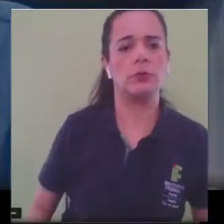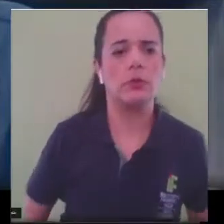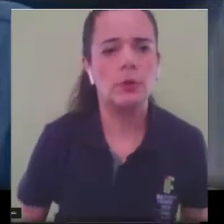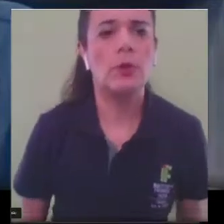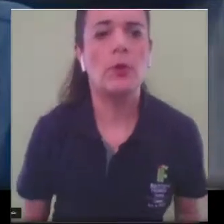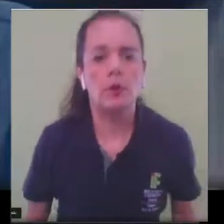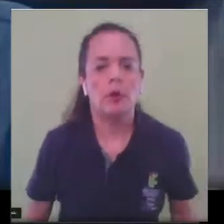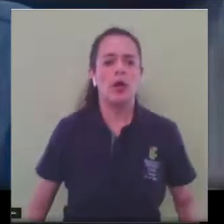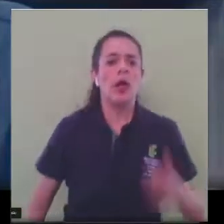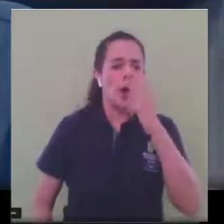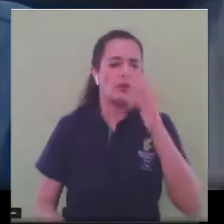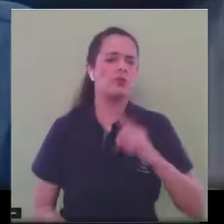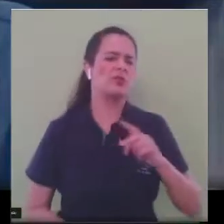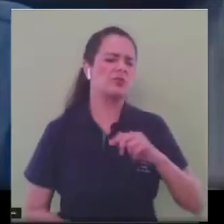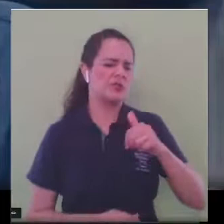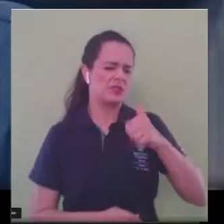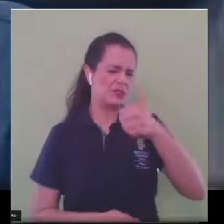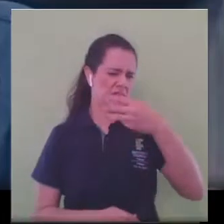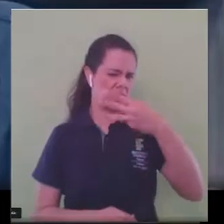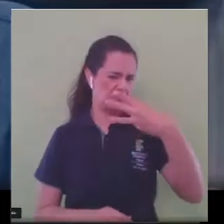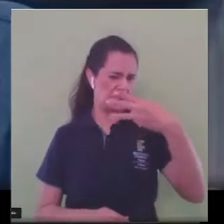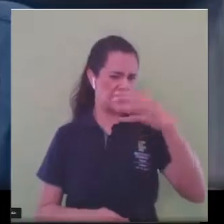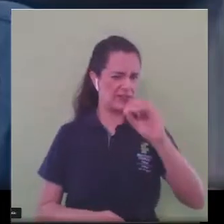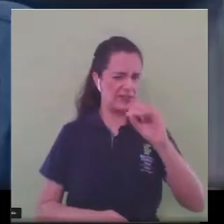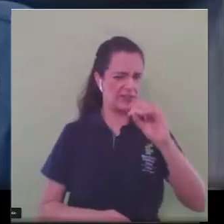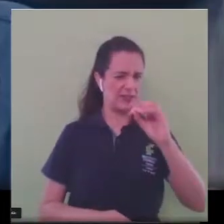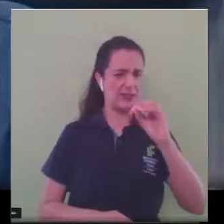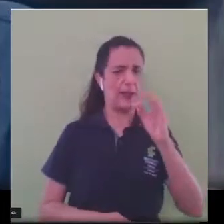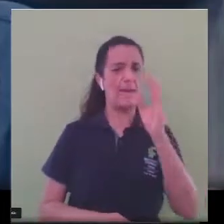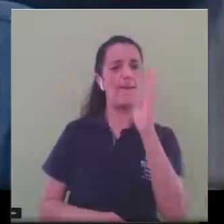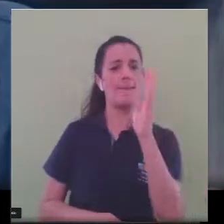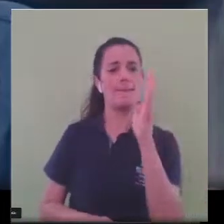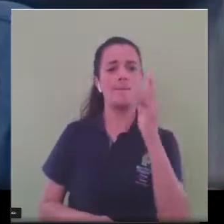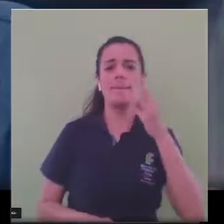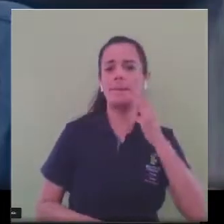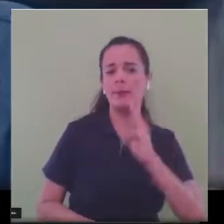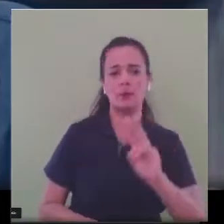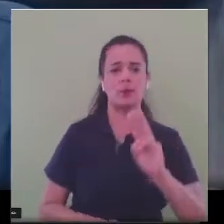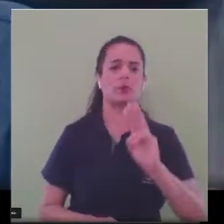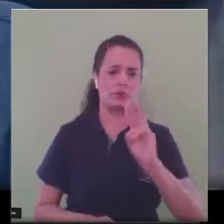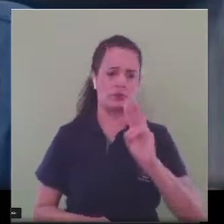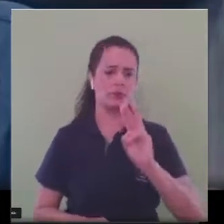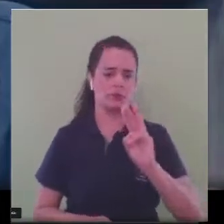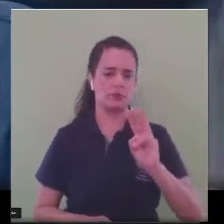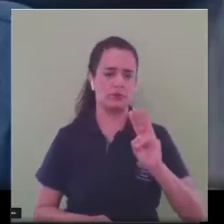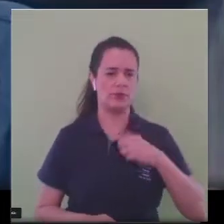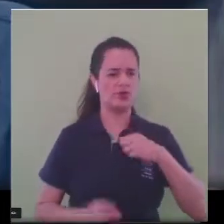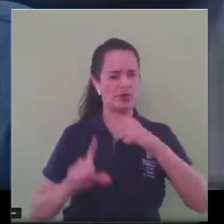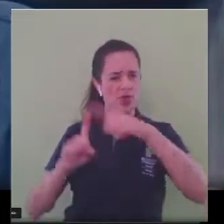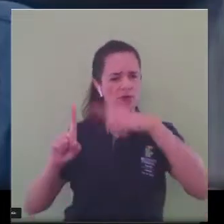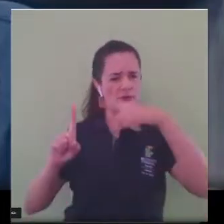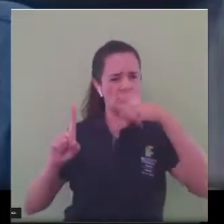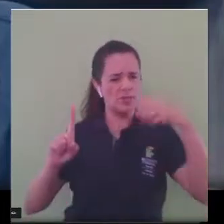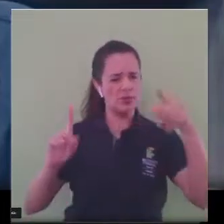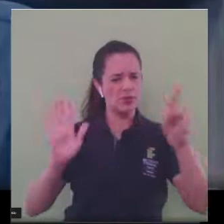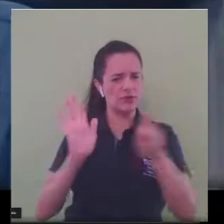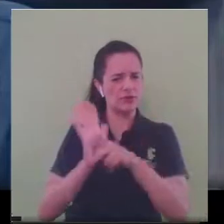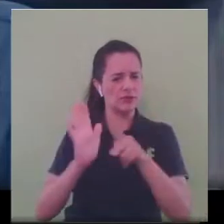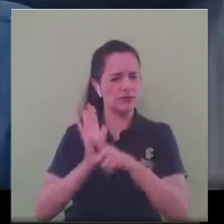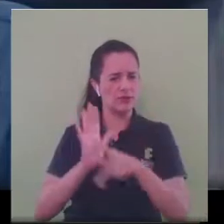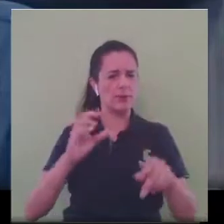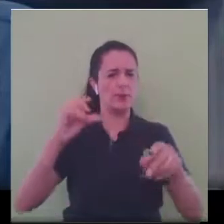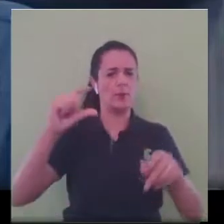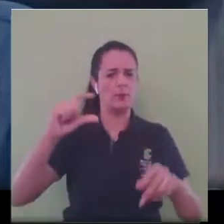130 bilhões de livros, se não me engano, mais ou menos essa contagem, segundo a estatística do Google, né, que fez essa contagem.